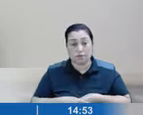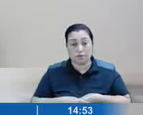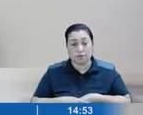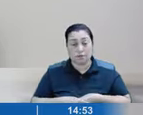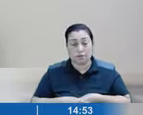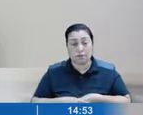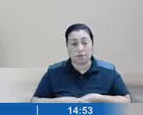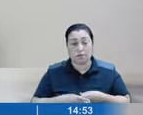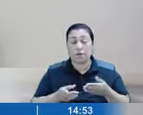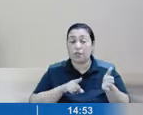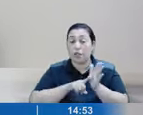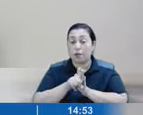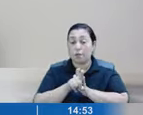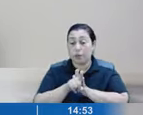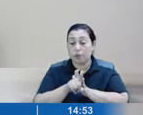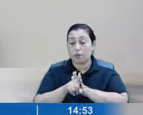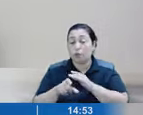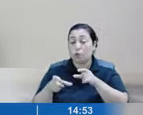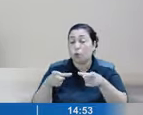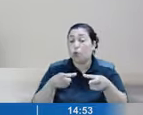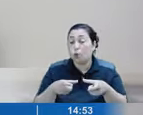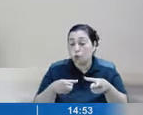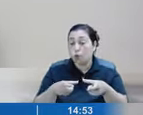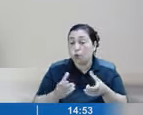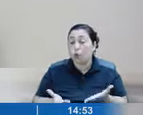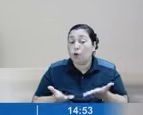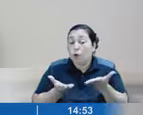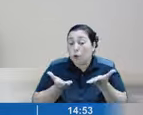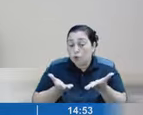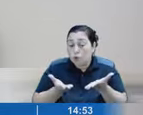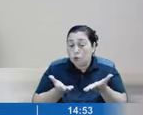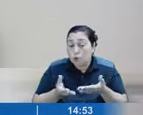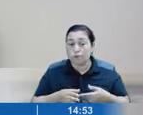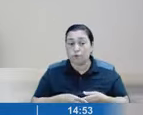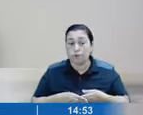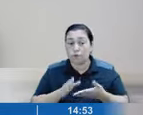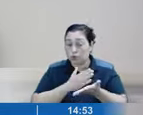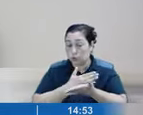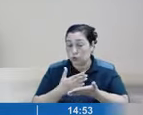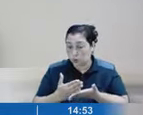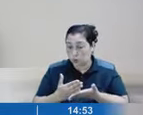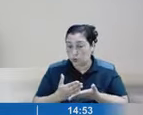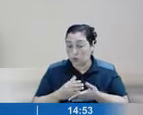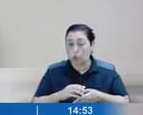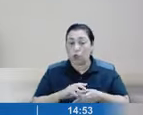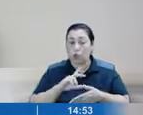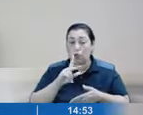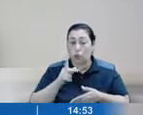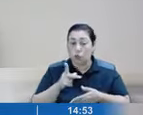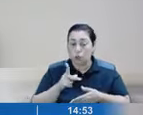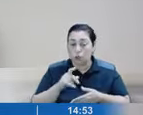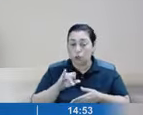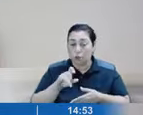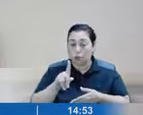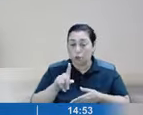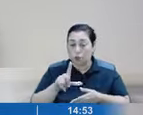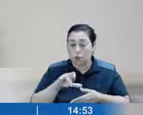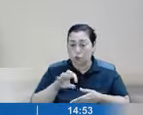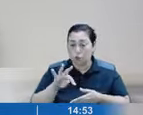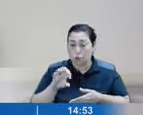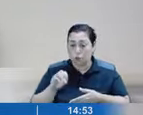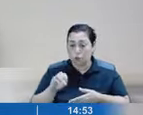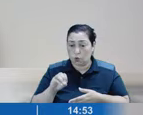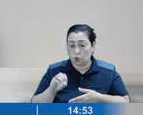De onde vem o câncer? Né? O câncer de cólon e reto, eles se iniciam nos pólipos. O que é o pólipo? O pólipo é um crescimento, é